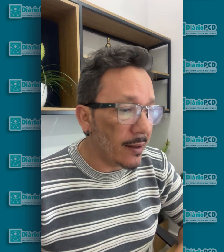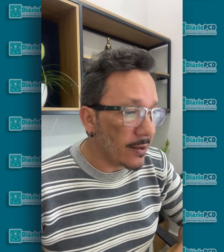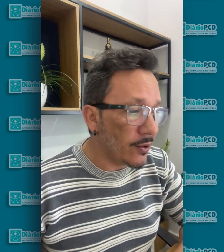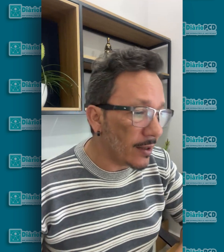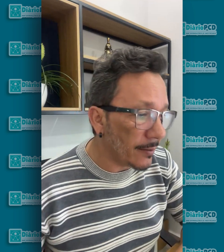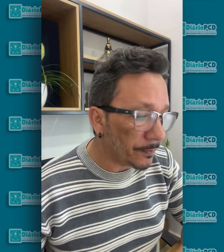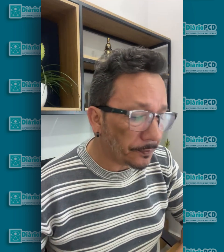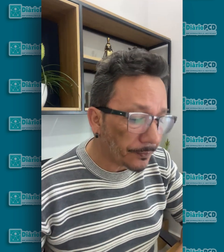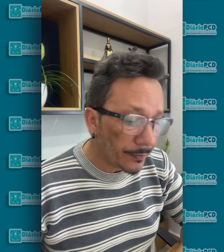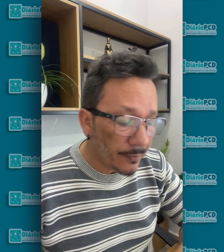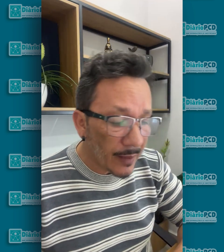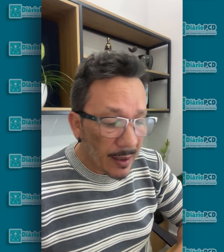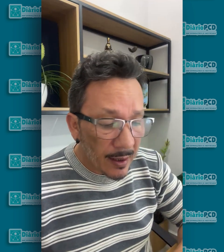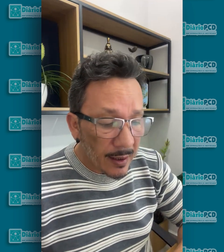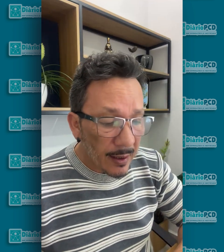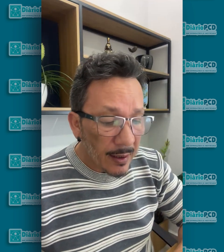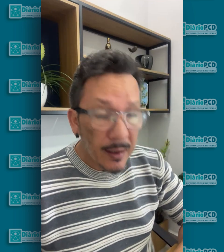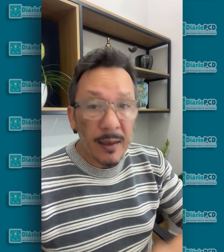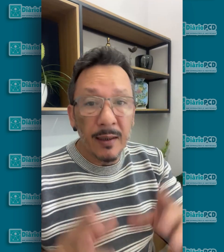isso, essa é a exigência.